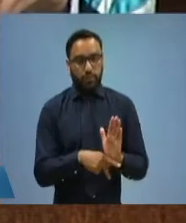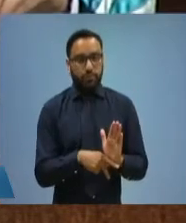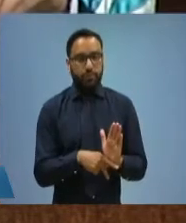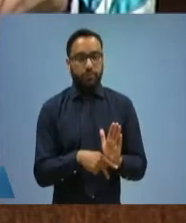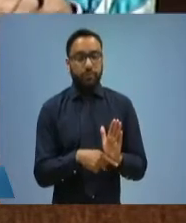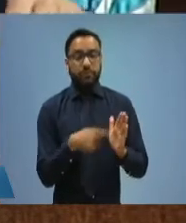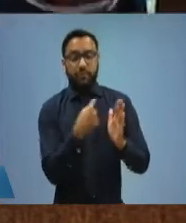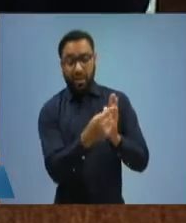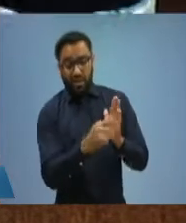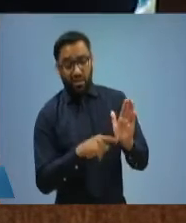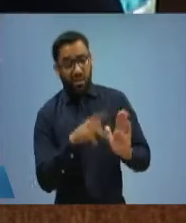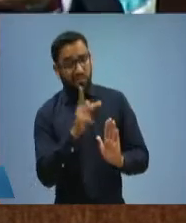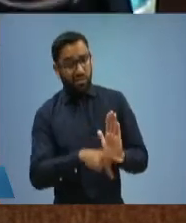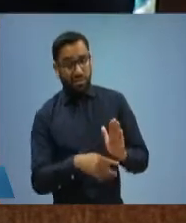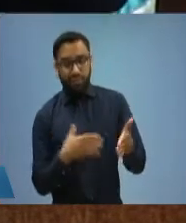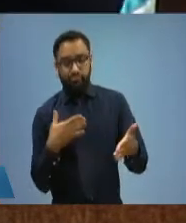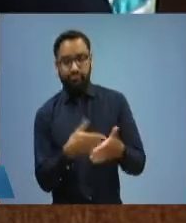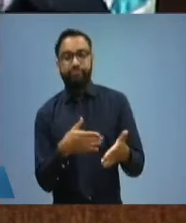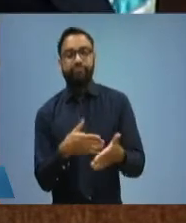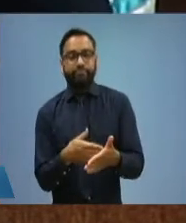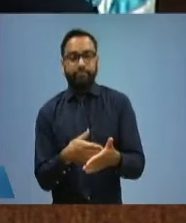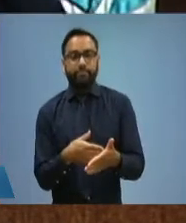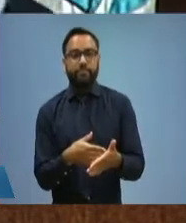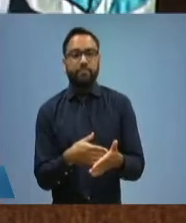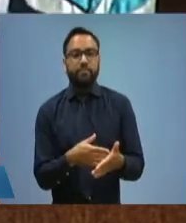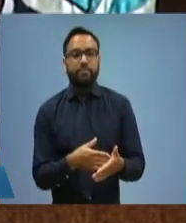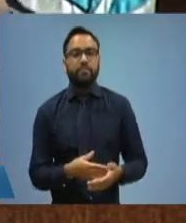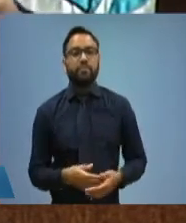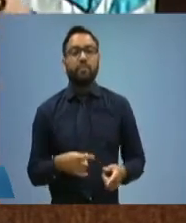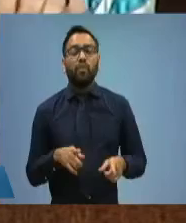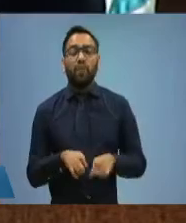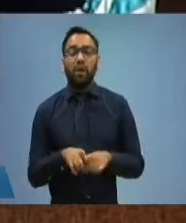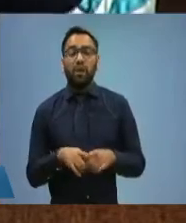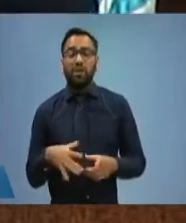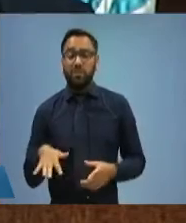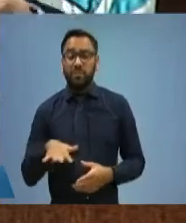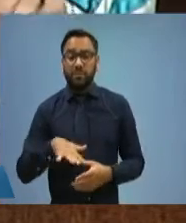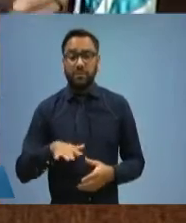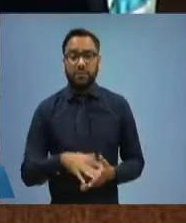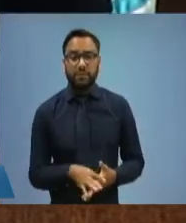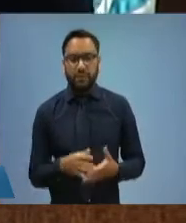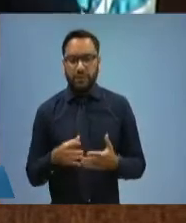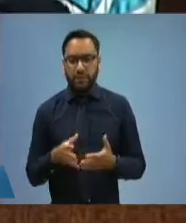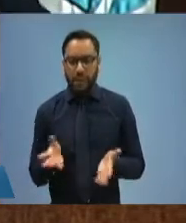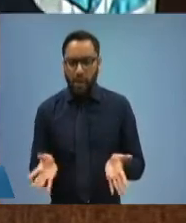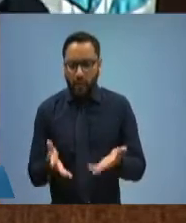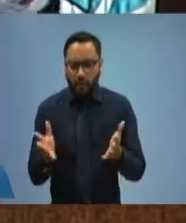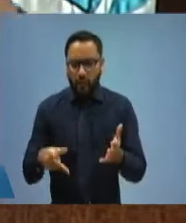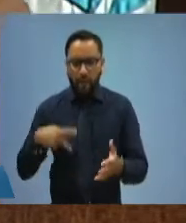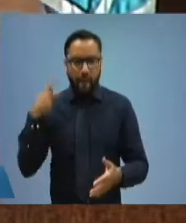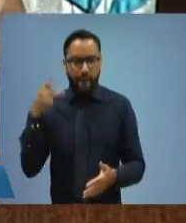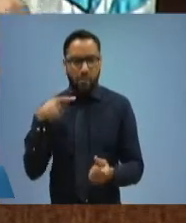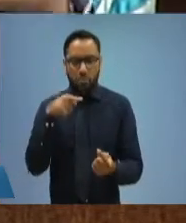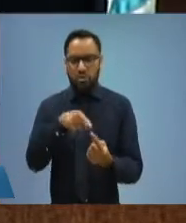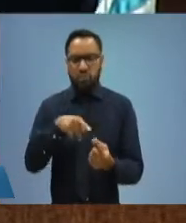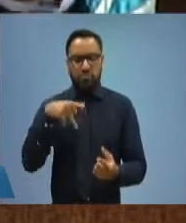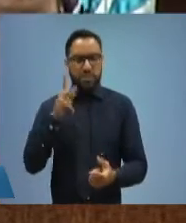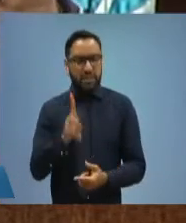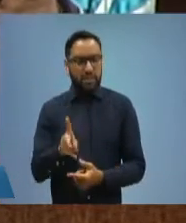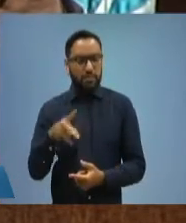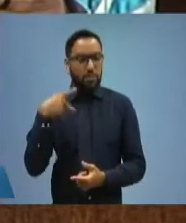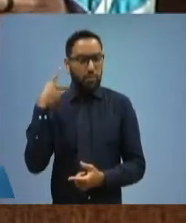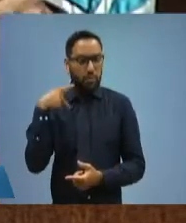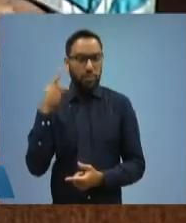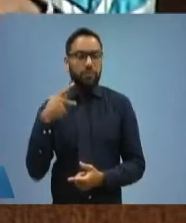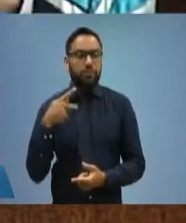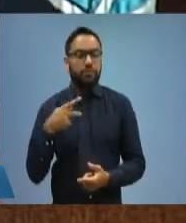desnecessário, somente de motivações políticas, que não tem nada a ver aqui com o vereador que propôs, que fui eu, de